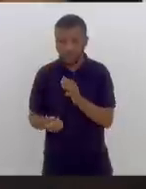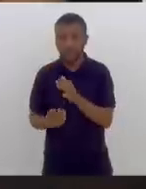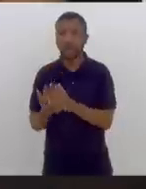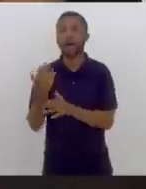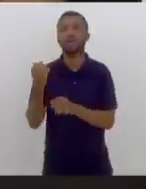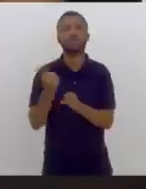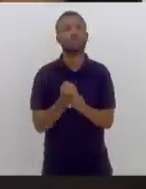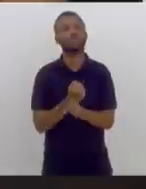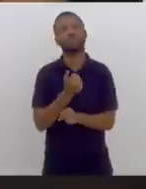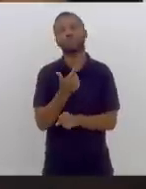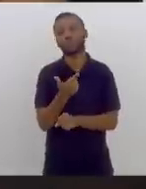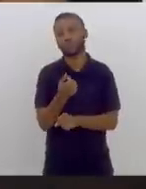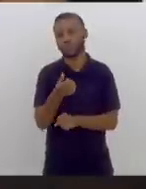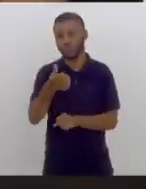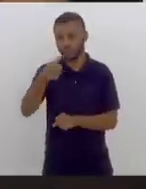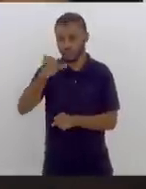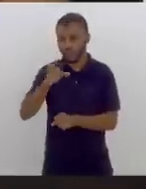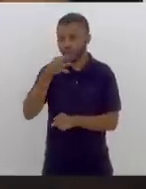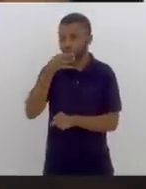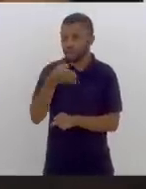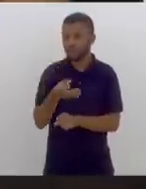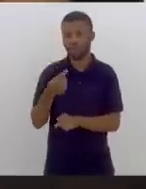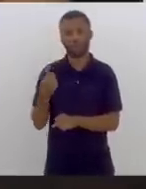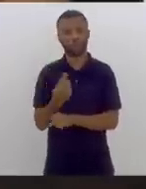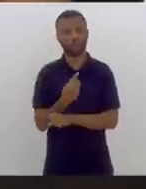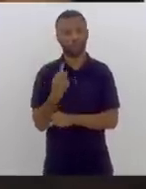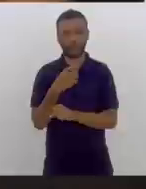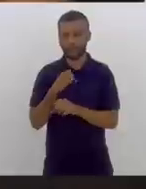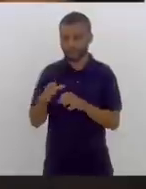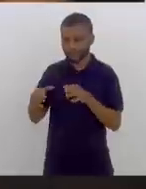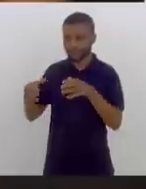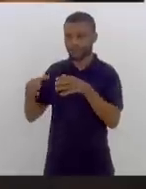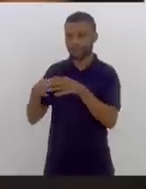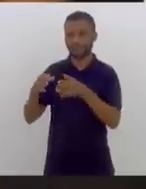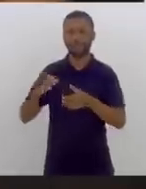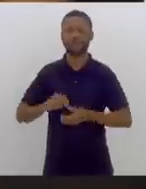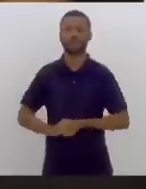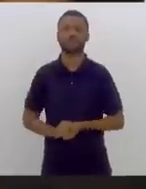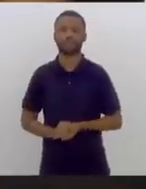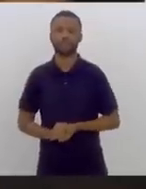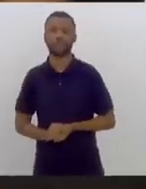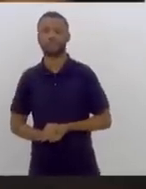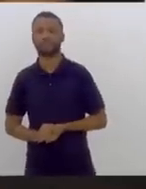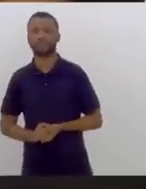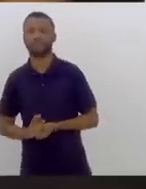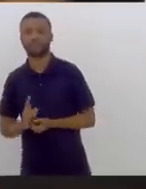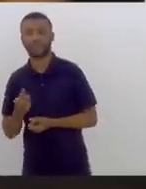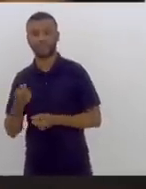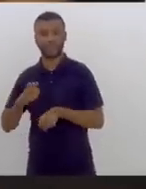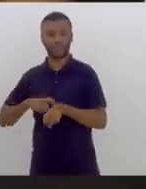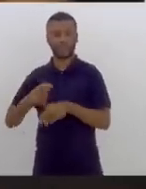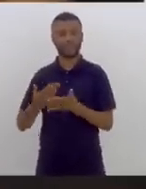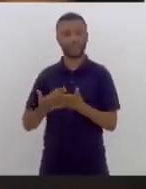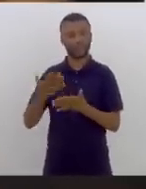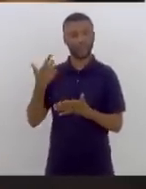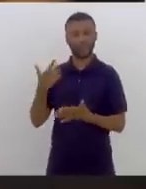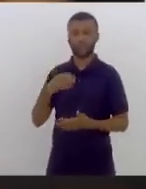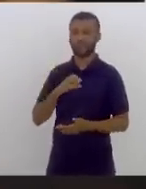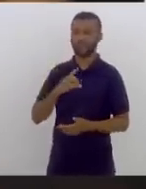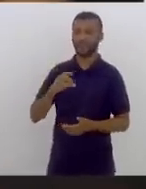lá no ano de 2019 por sugestão nós foi recepcionado a época pelo Coronel